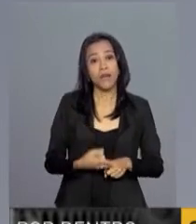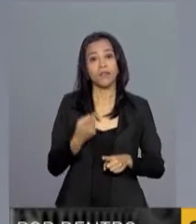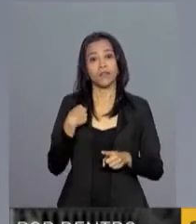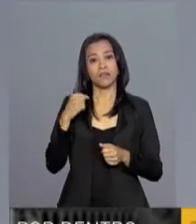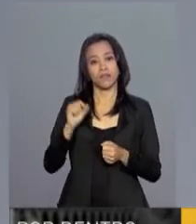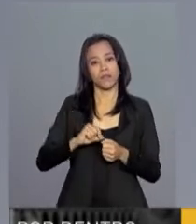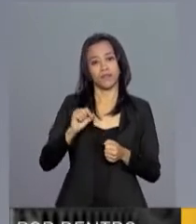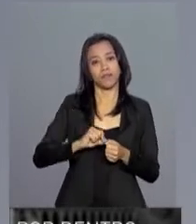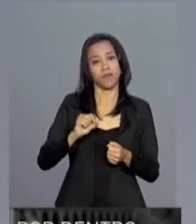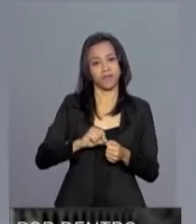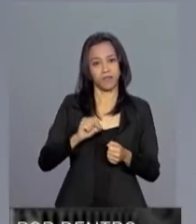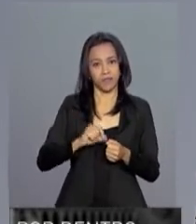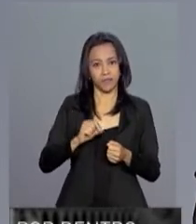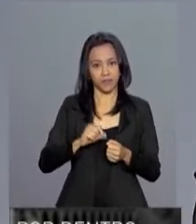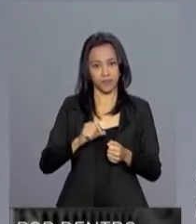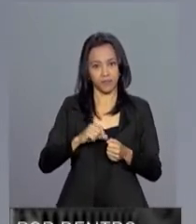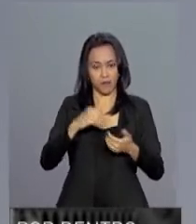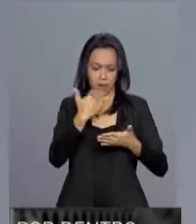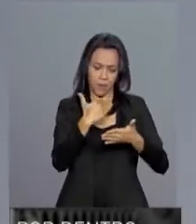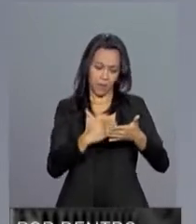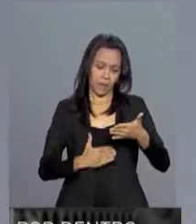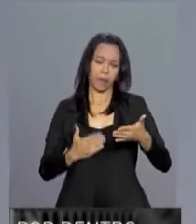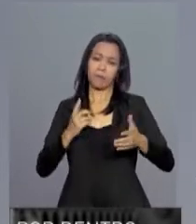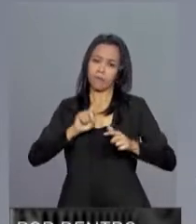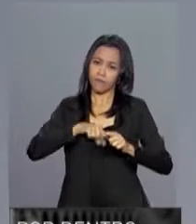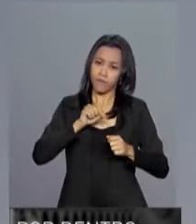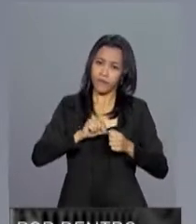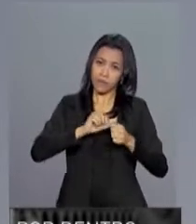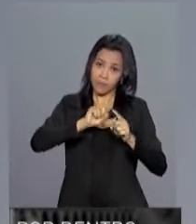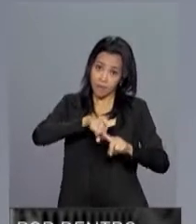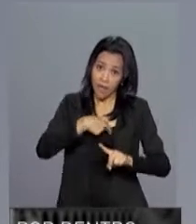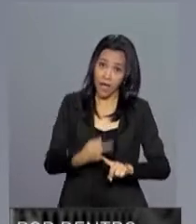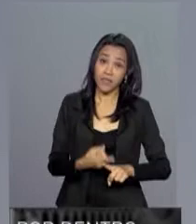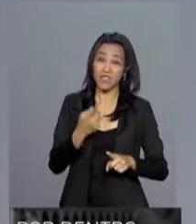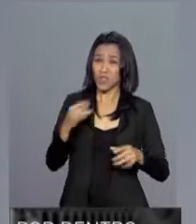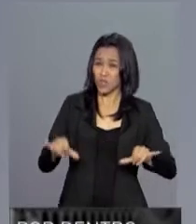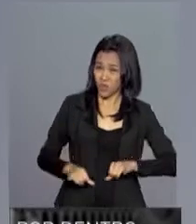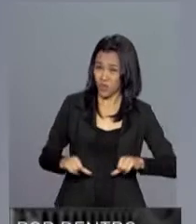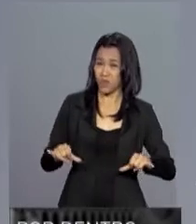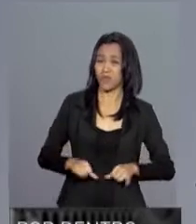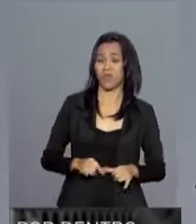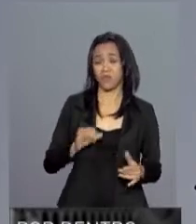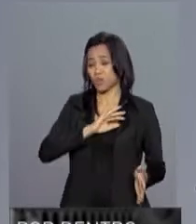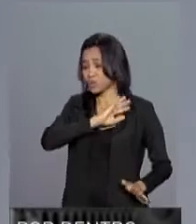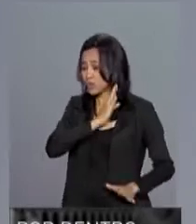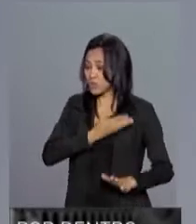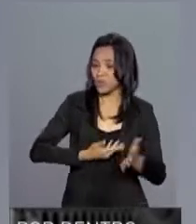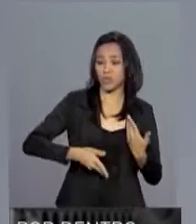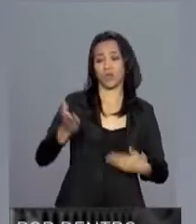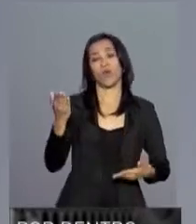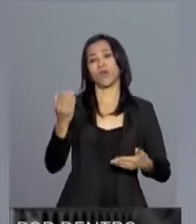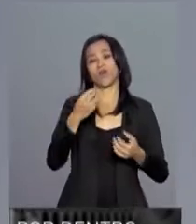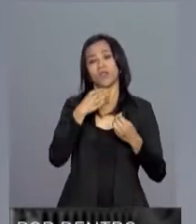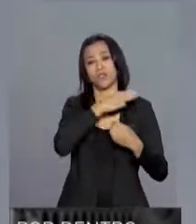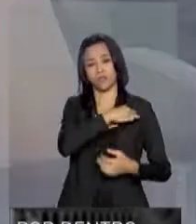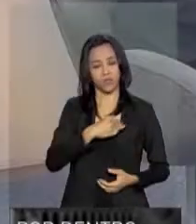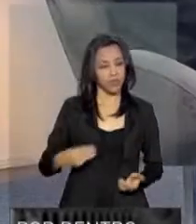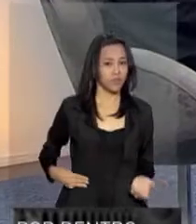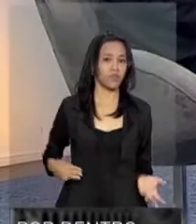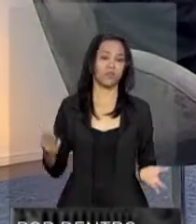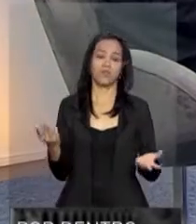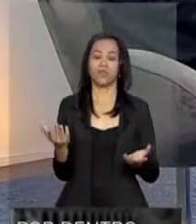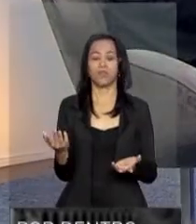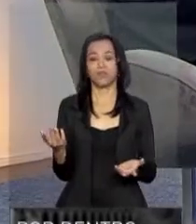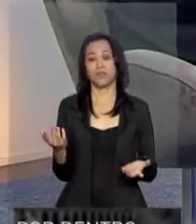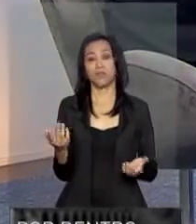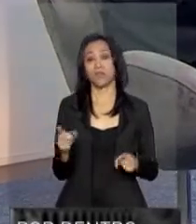do ministério esse foi o ministério que sofreu com trocas de ministros sofreu também é com